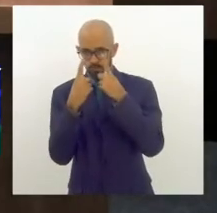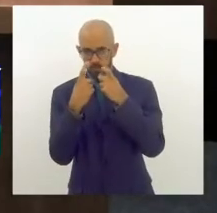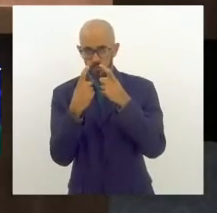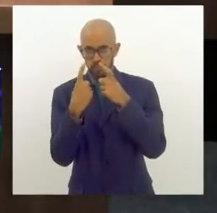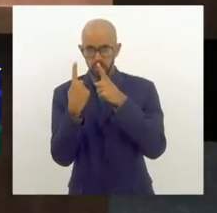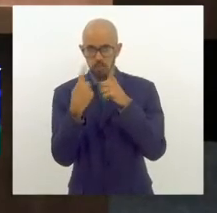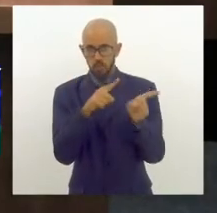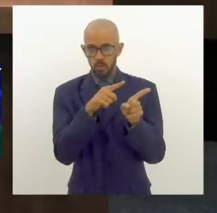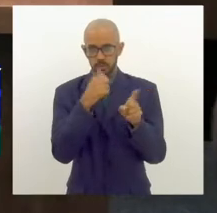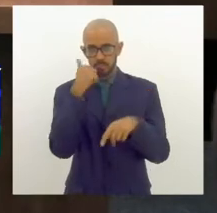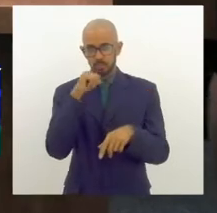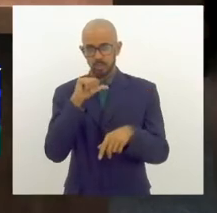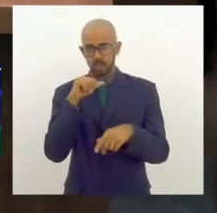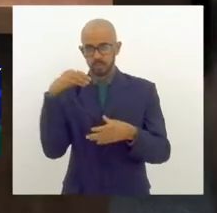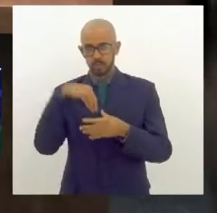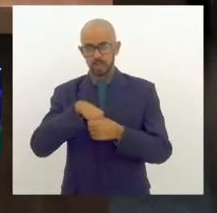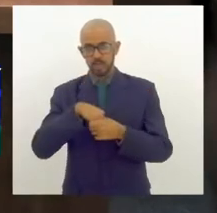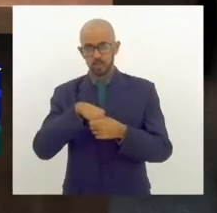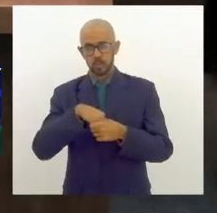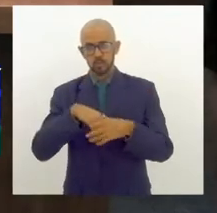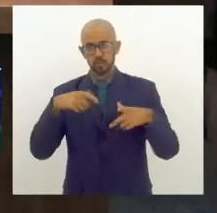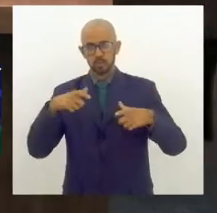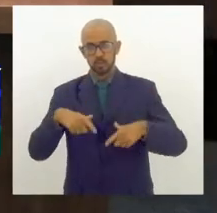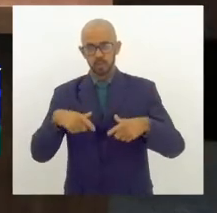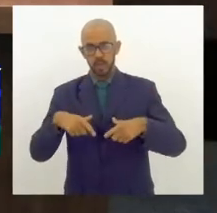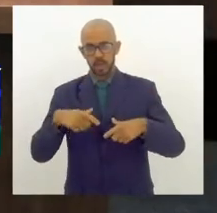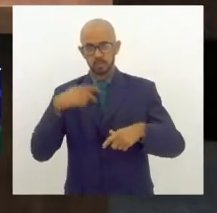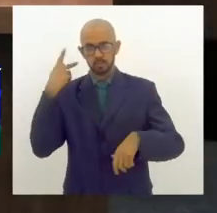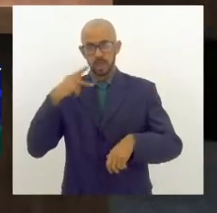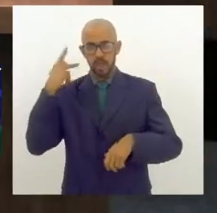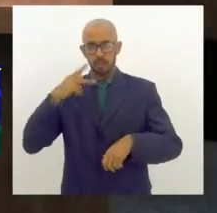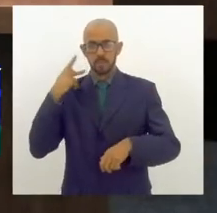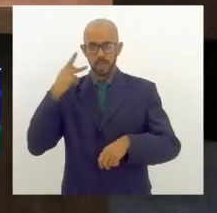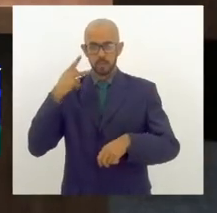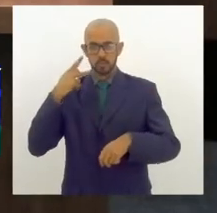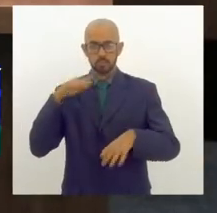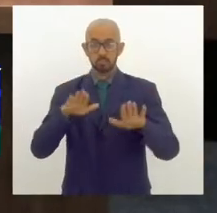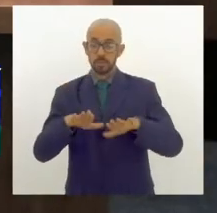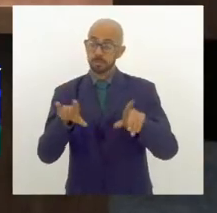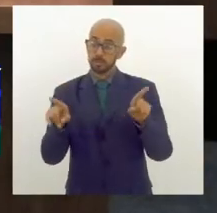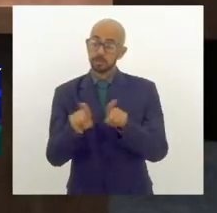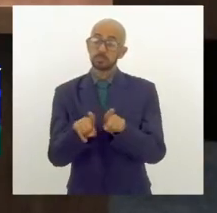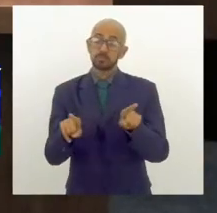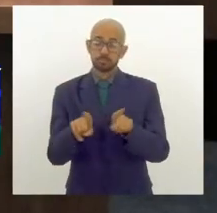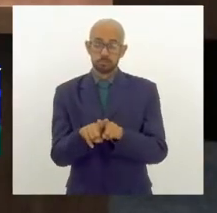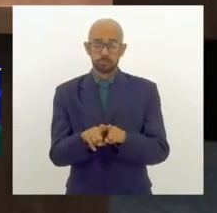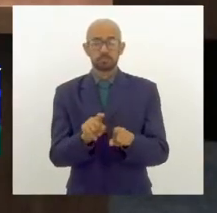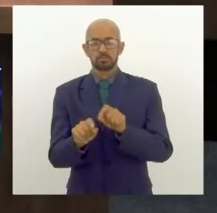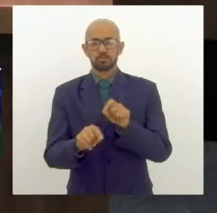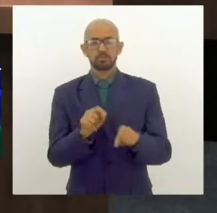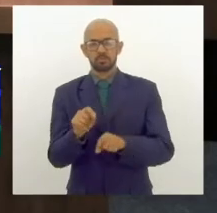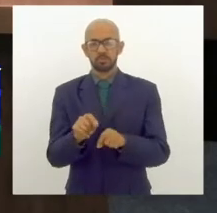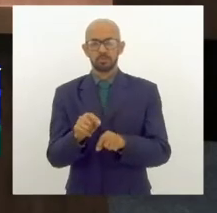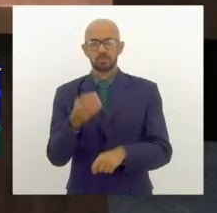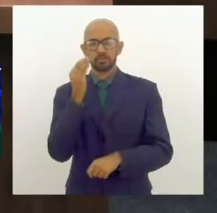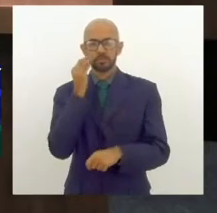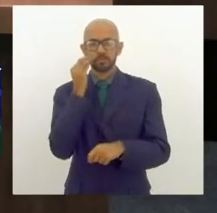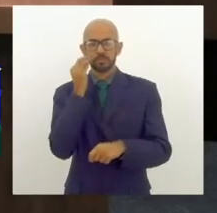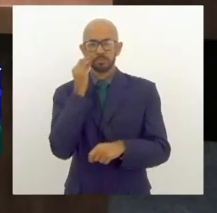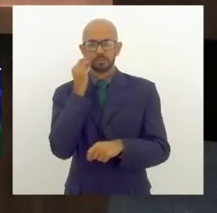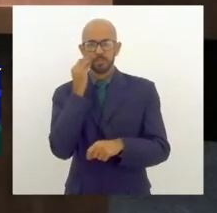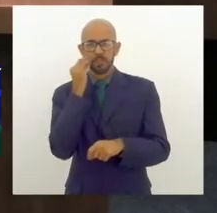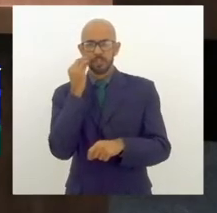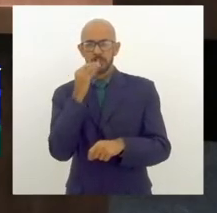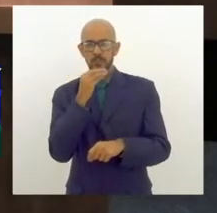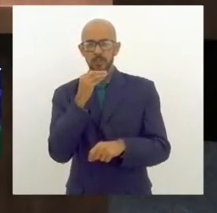vulnerabilizar as mulheres dentro dos espaços parlamentares, mas não só isso, senhora presidente, tenta violentá-las